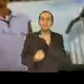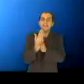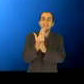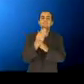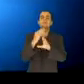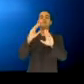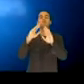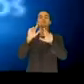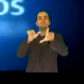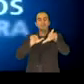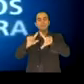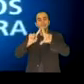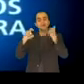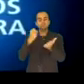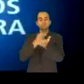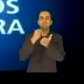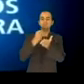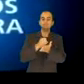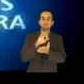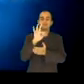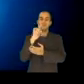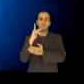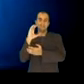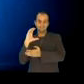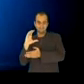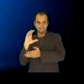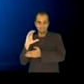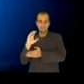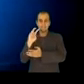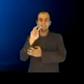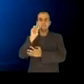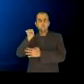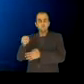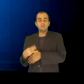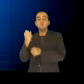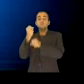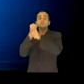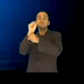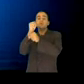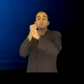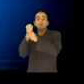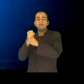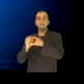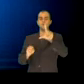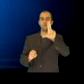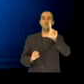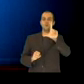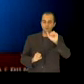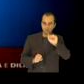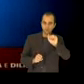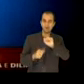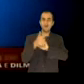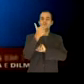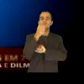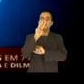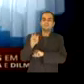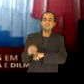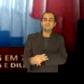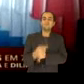Compare: criação de empregos com carteira. Com FHC e Serra, 5 milhões em 8 anos. Com Lula e